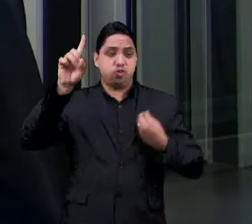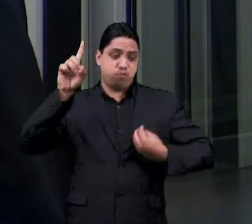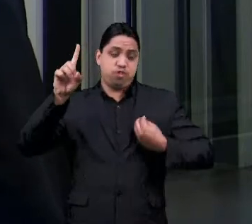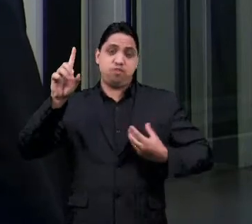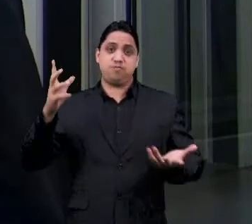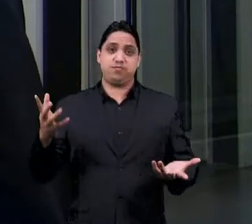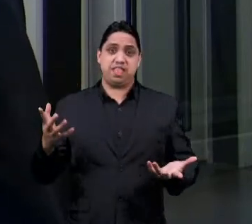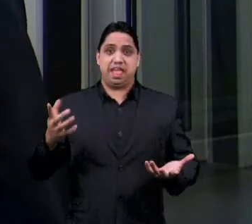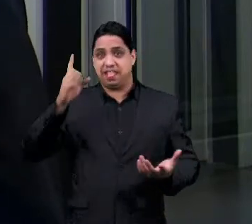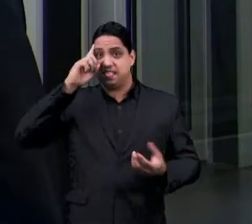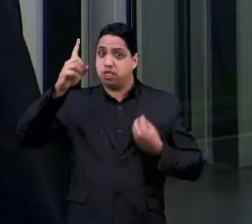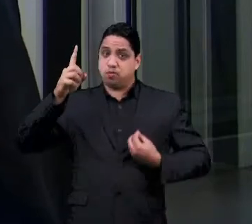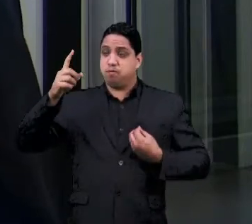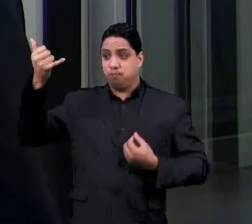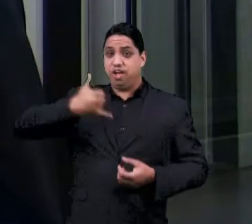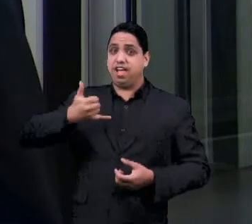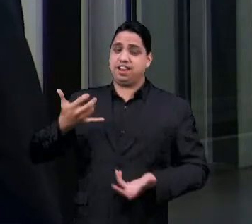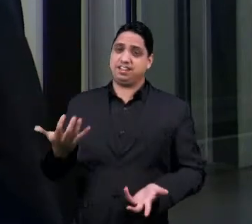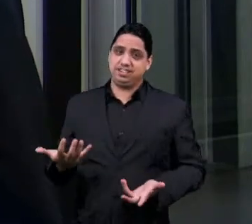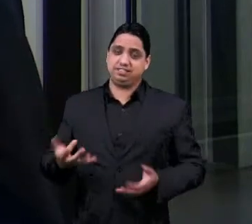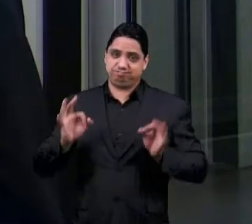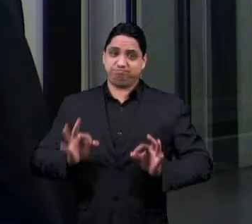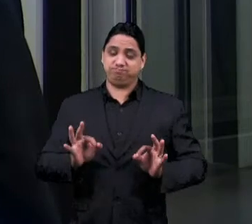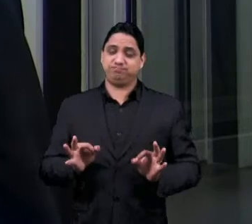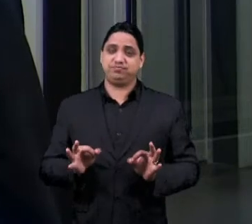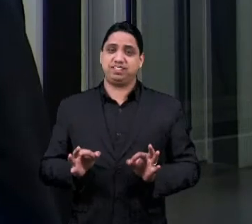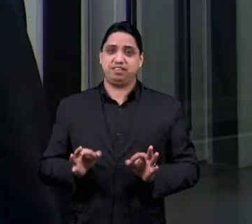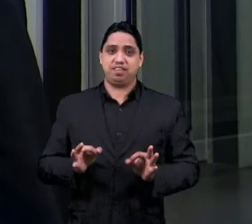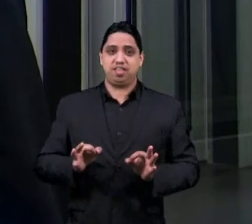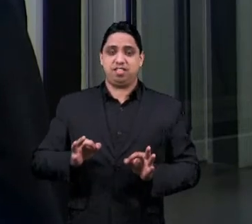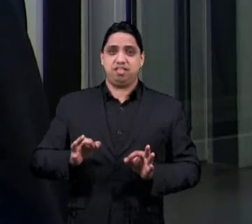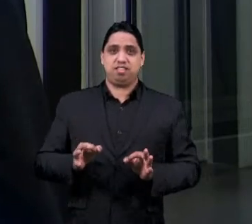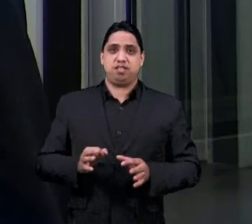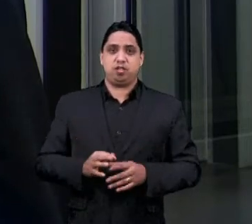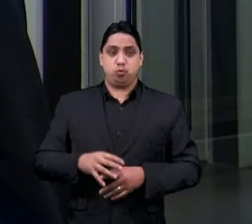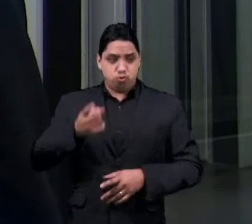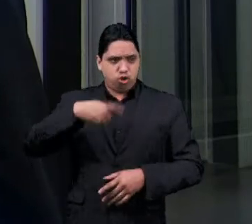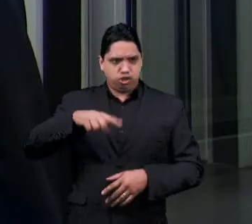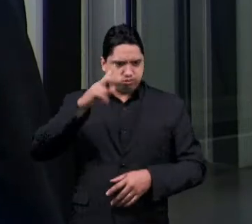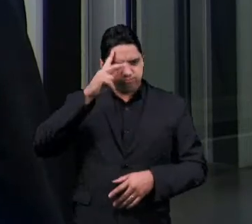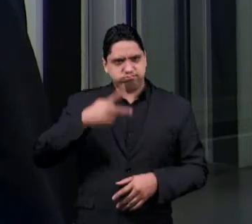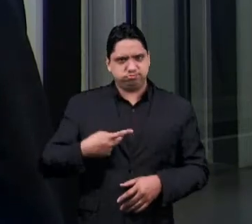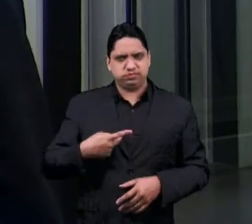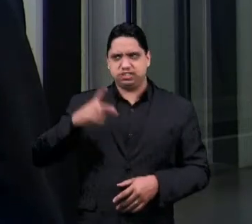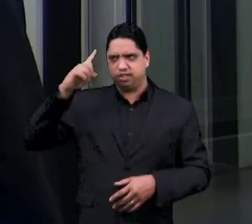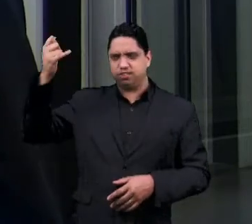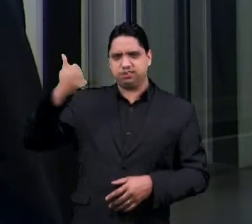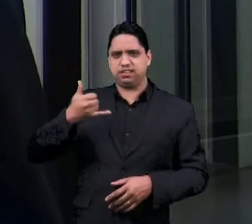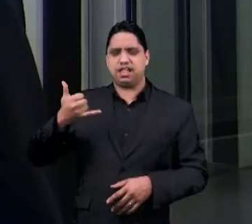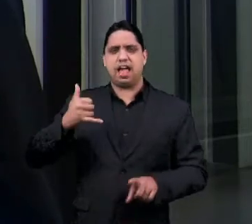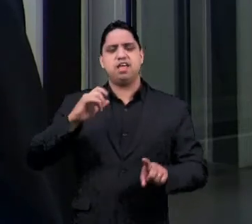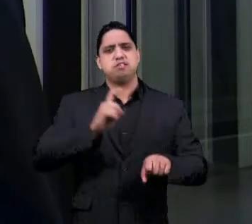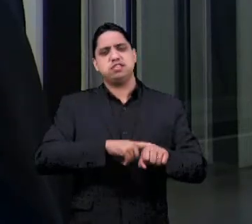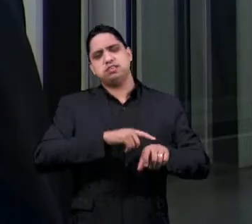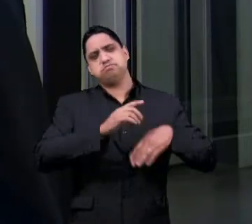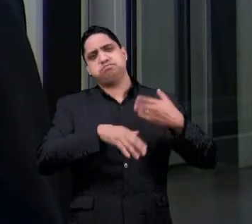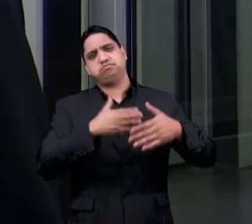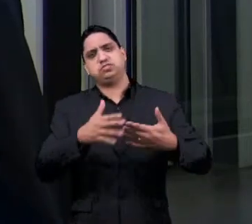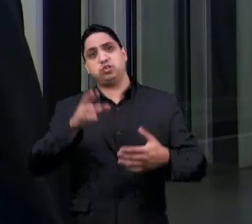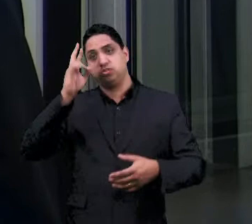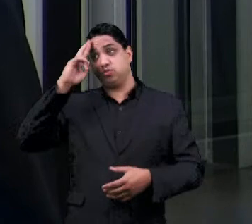Deus vivo, ele fala, né? Como homem. E ali, depois de um certo período, o Senhor falou